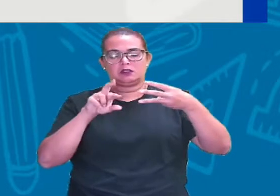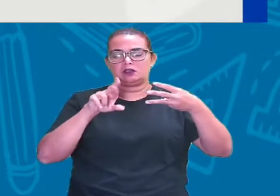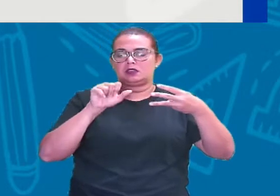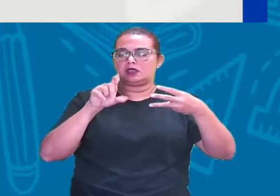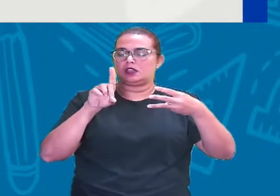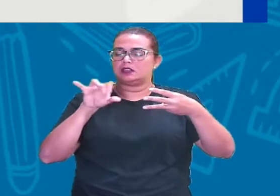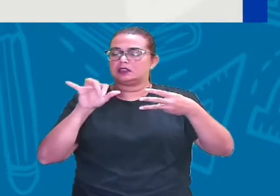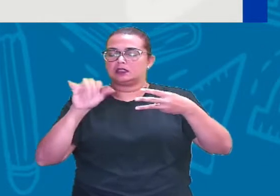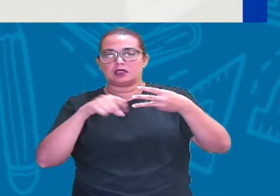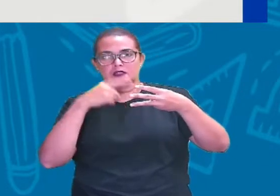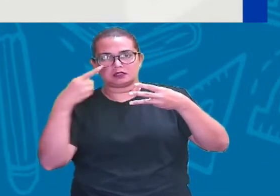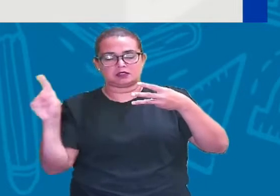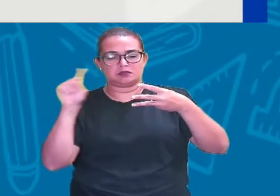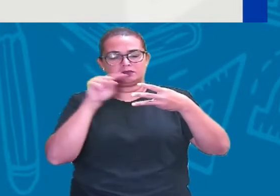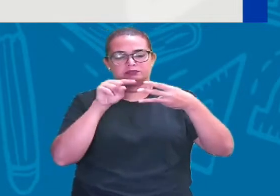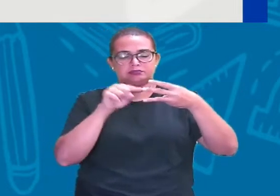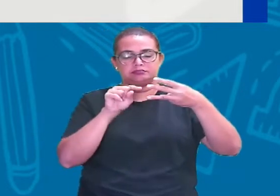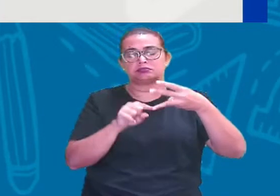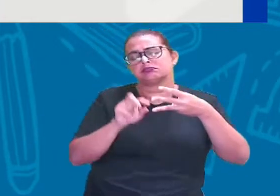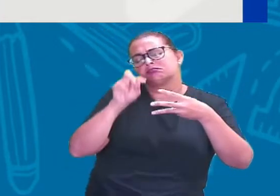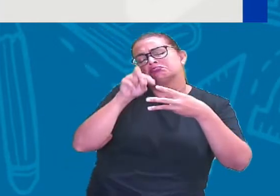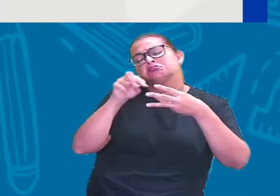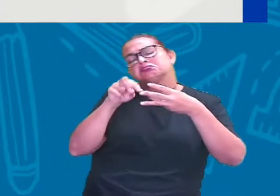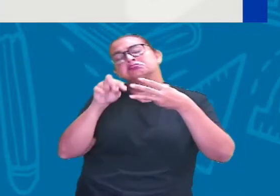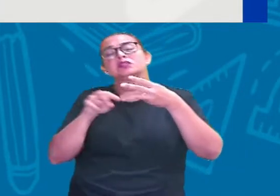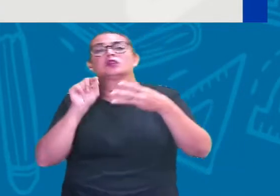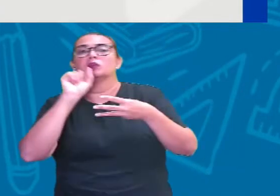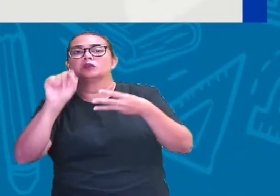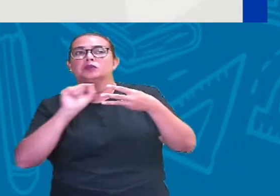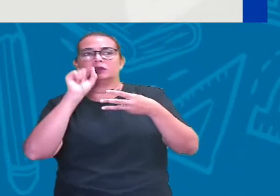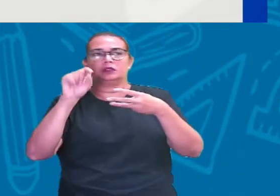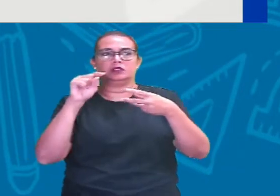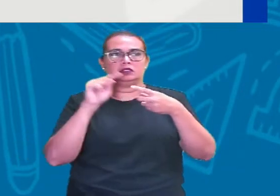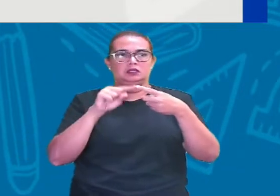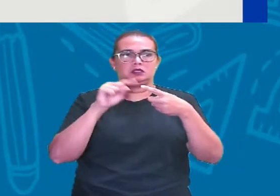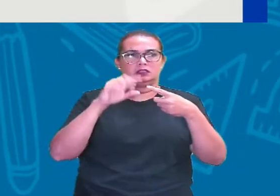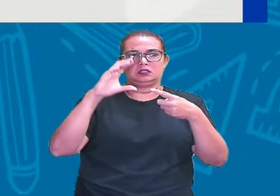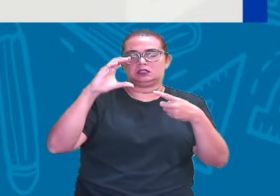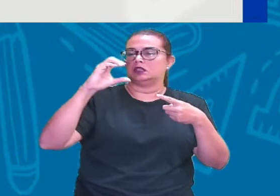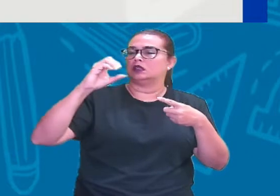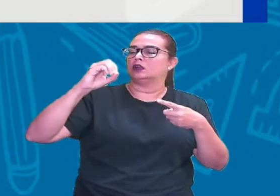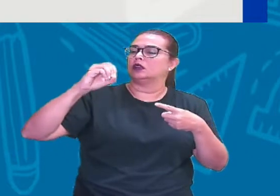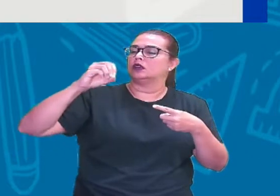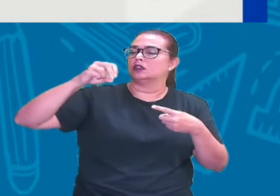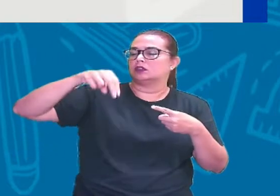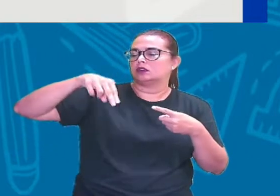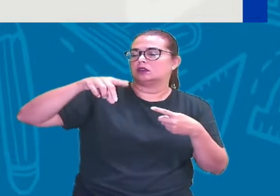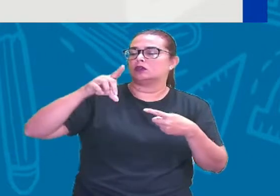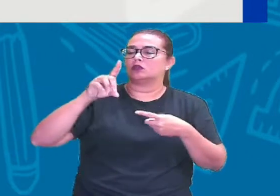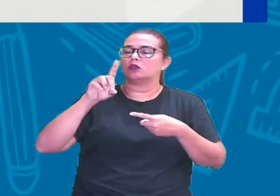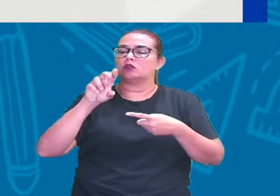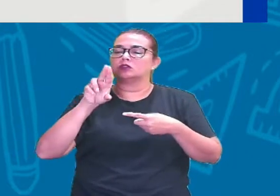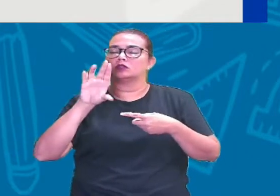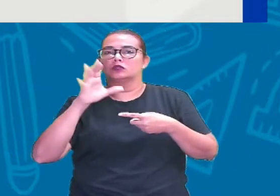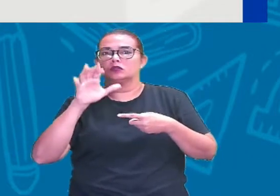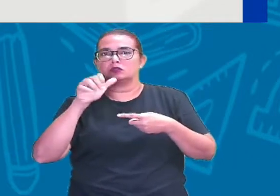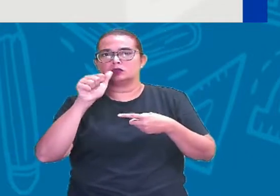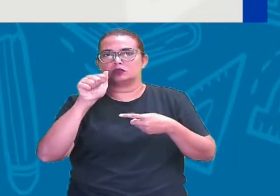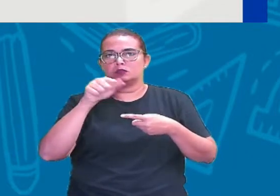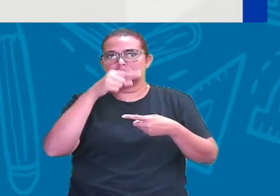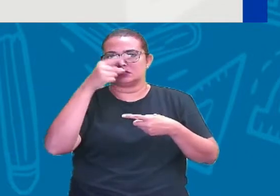Vem comigo. Olha, eu tenho a condução. A condução é o modo pelo qual o calor